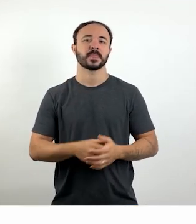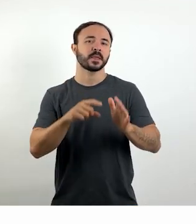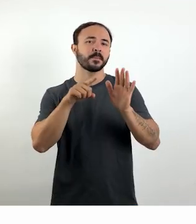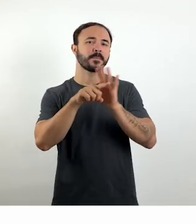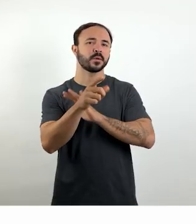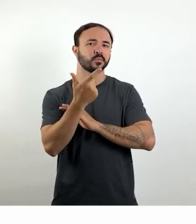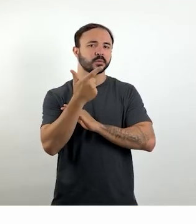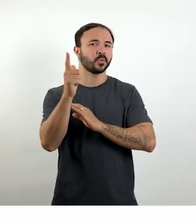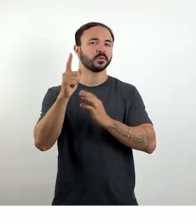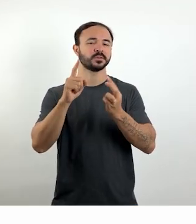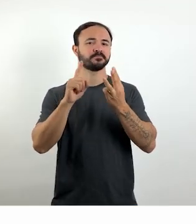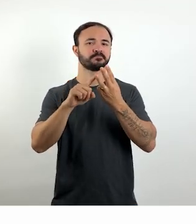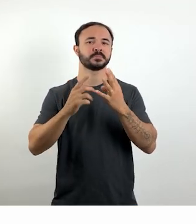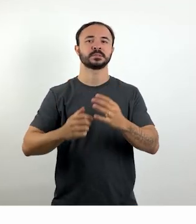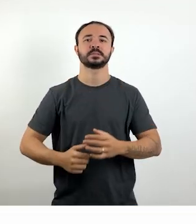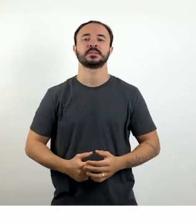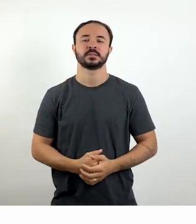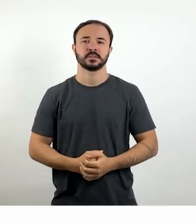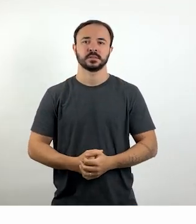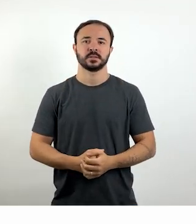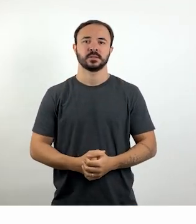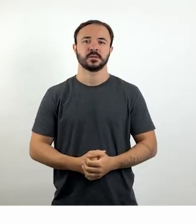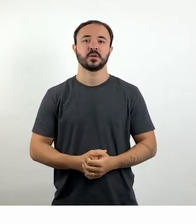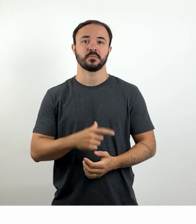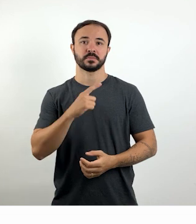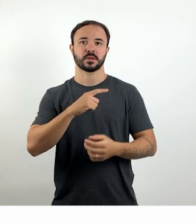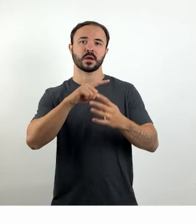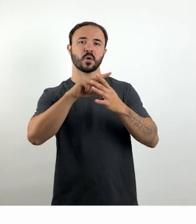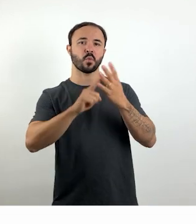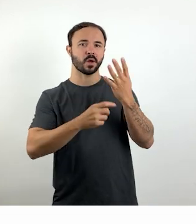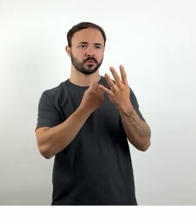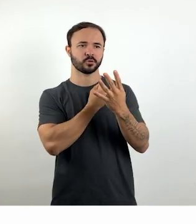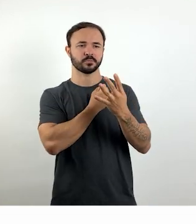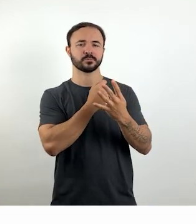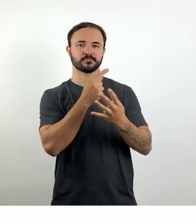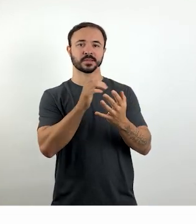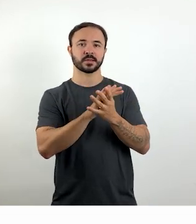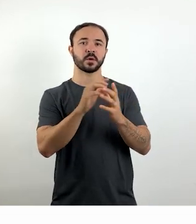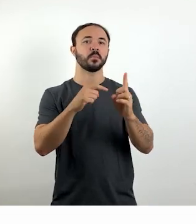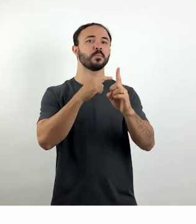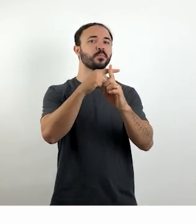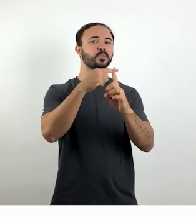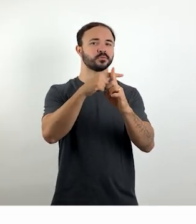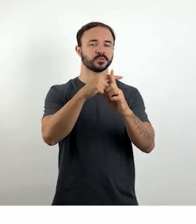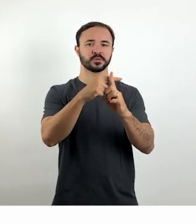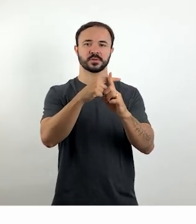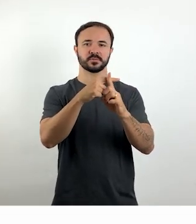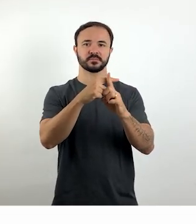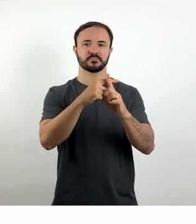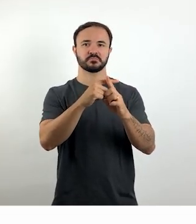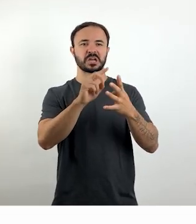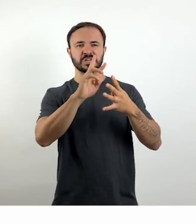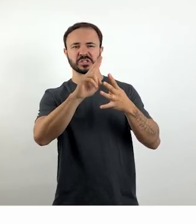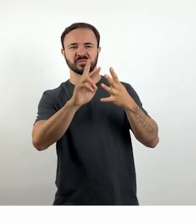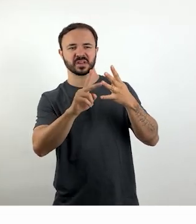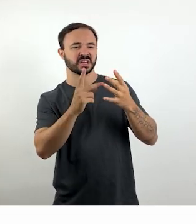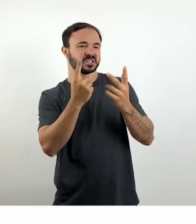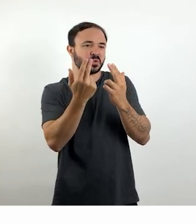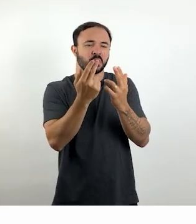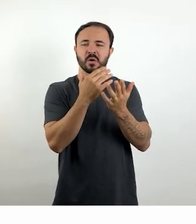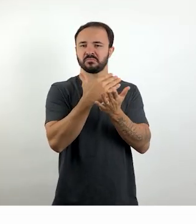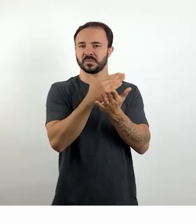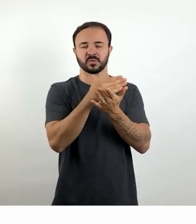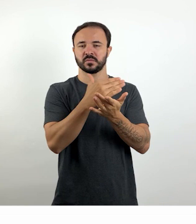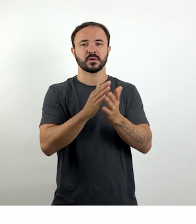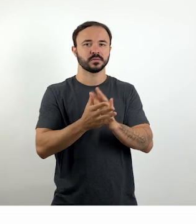questão. Olha só, 4 números inteiros positivos, não necessariamente distintos, estão escritos